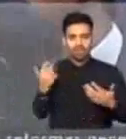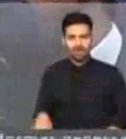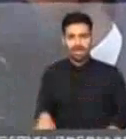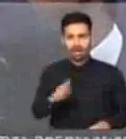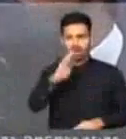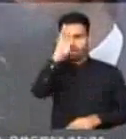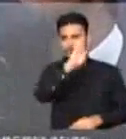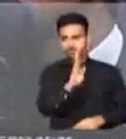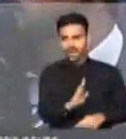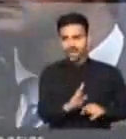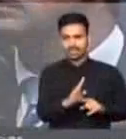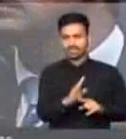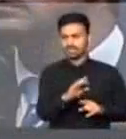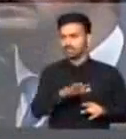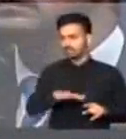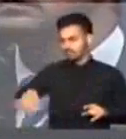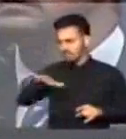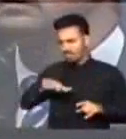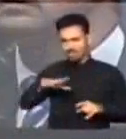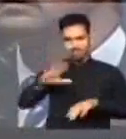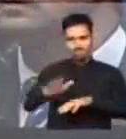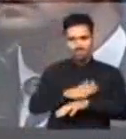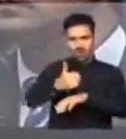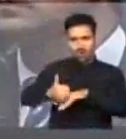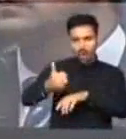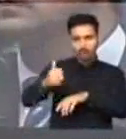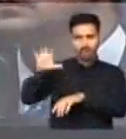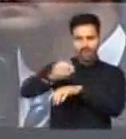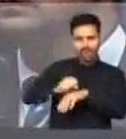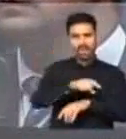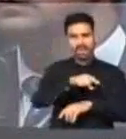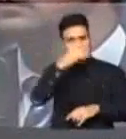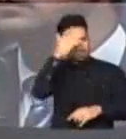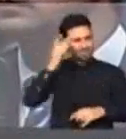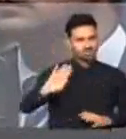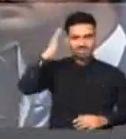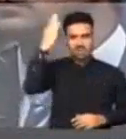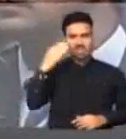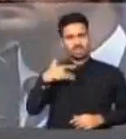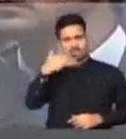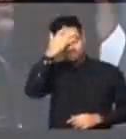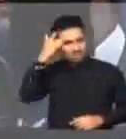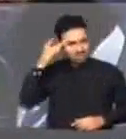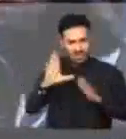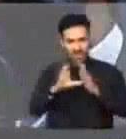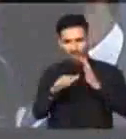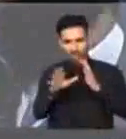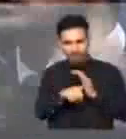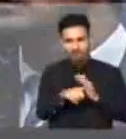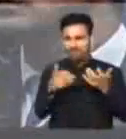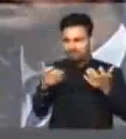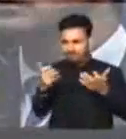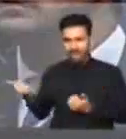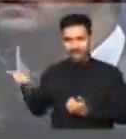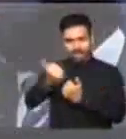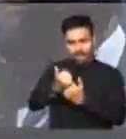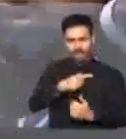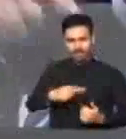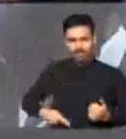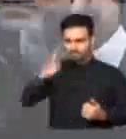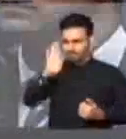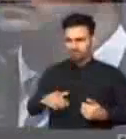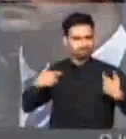país nas mãos dos golpistas, nas mãos dos traidores, nas mãos dos corruptos que armaram essa farsa